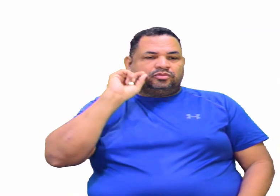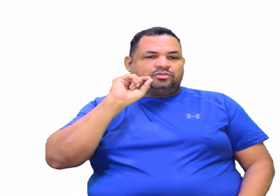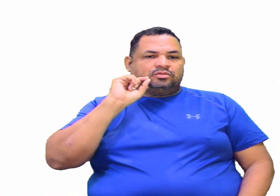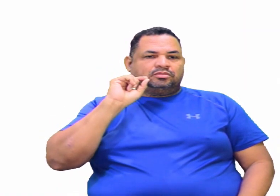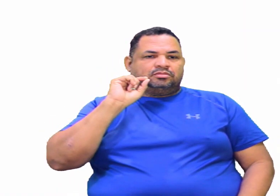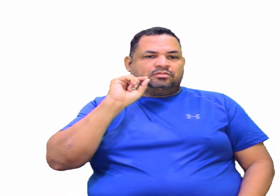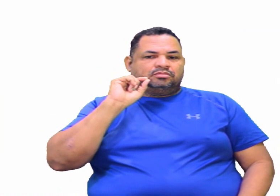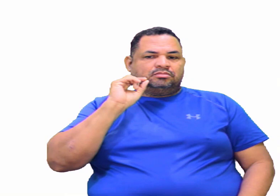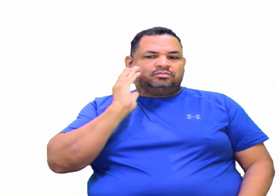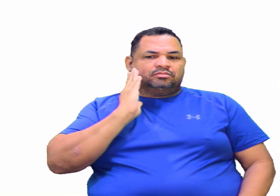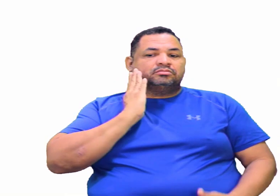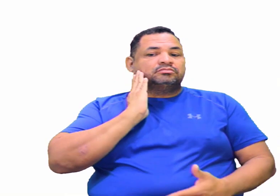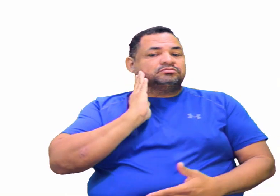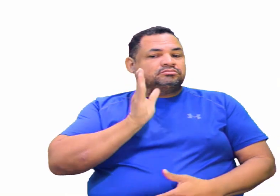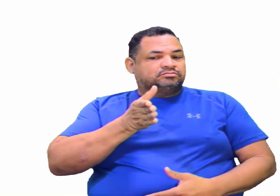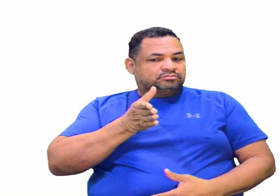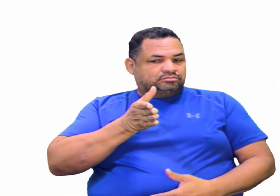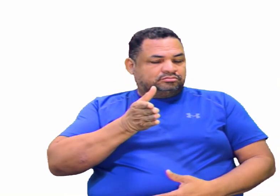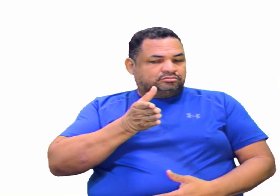gente já